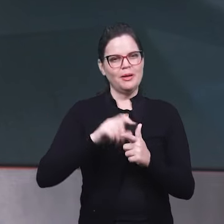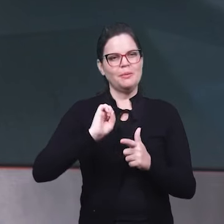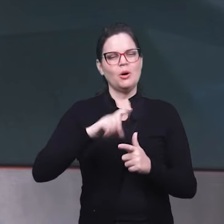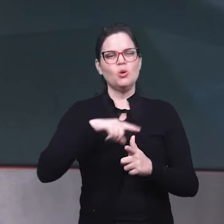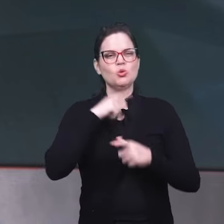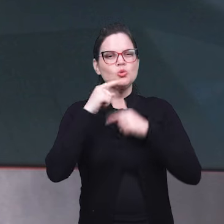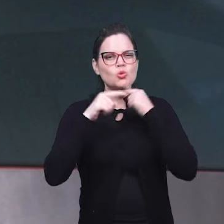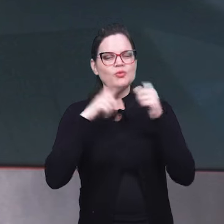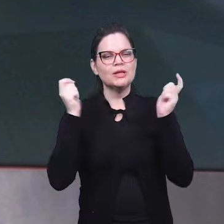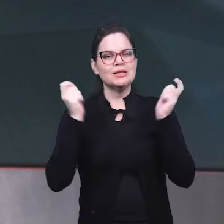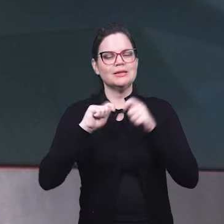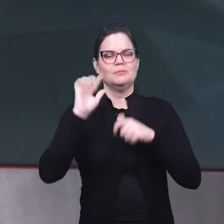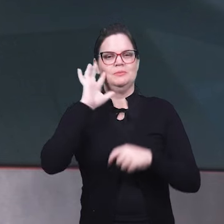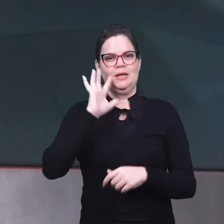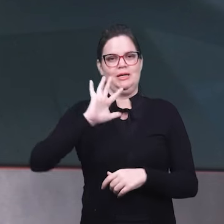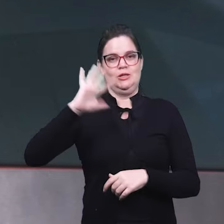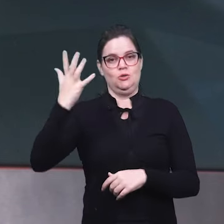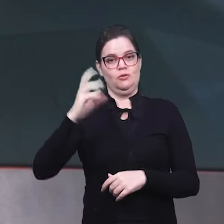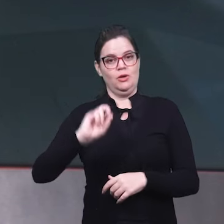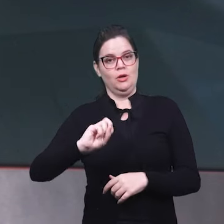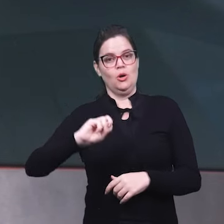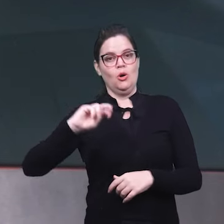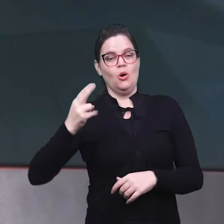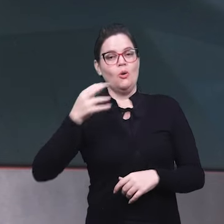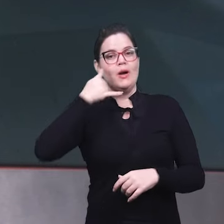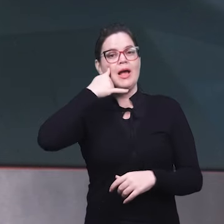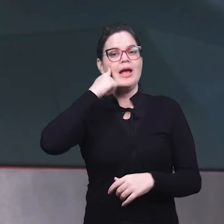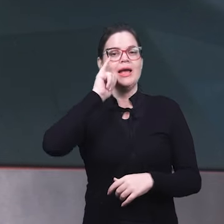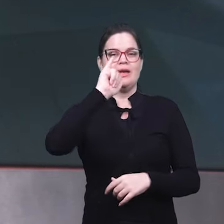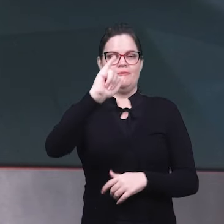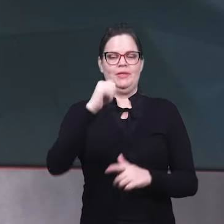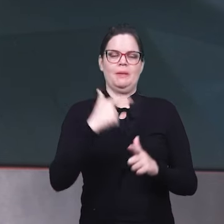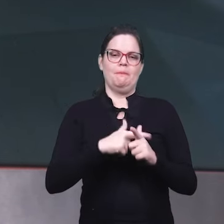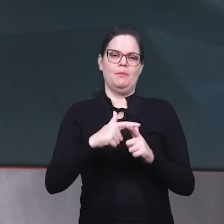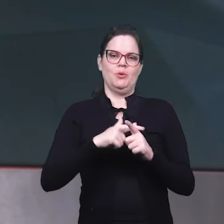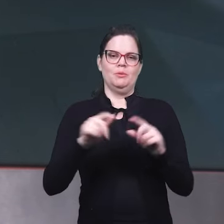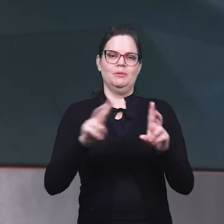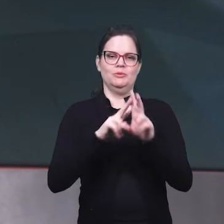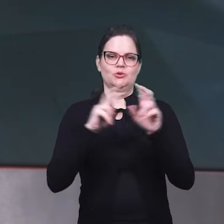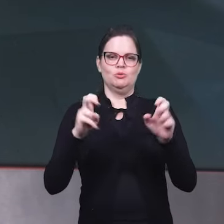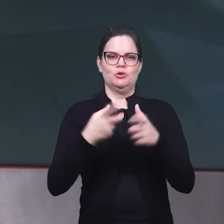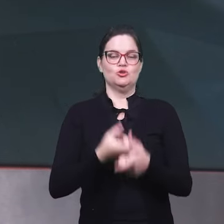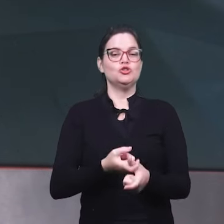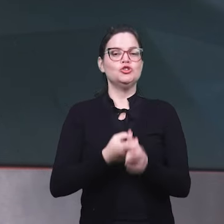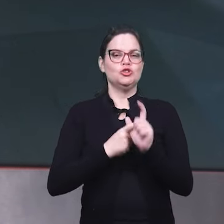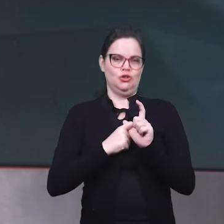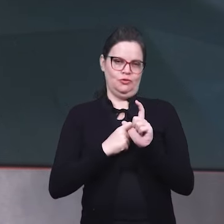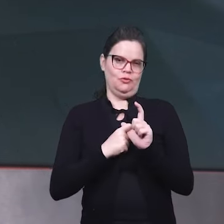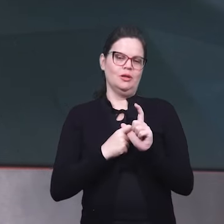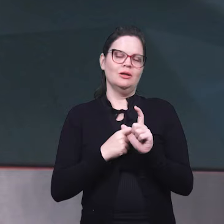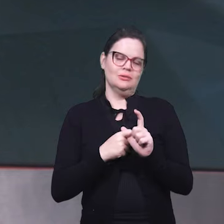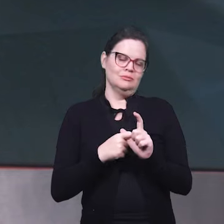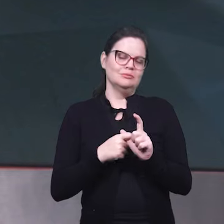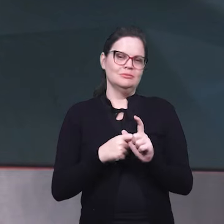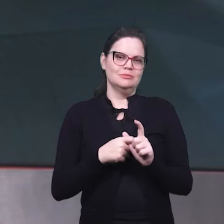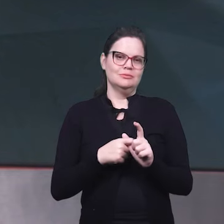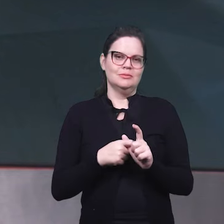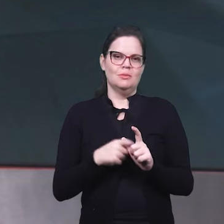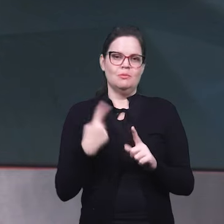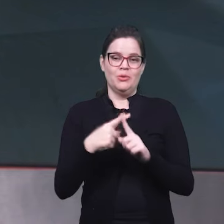já existem ou evitar que ocorra alguma questão de endividamento e que isso possa